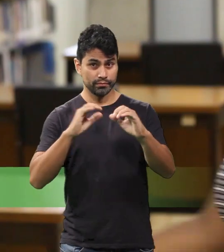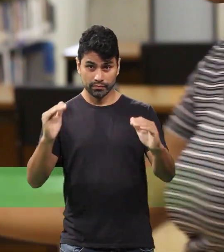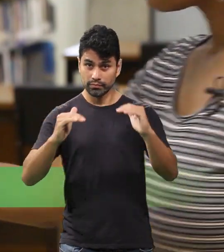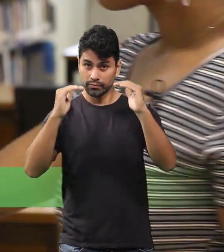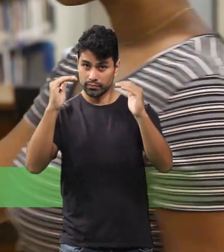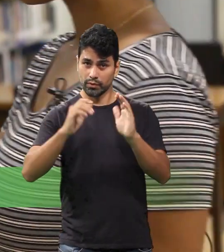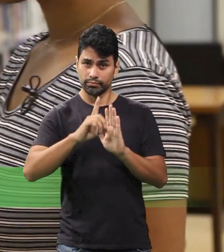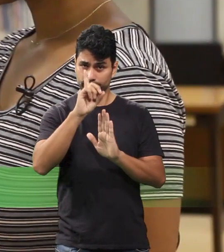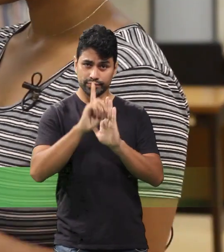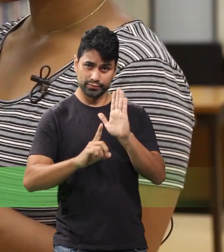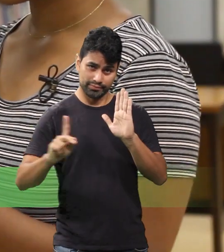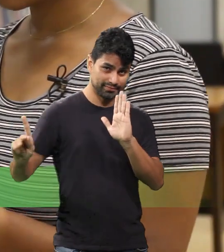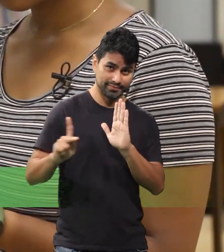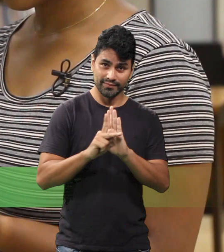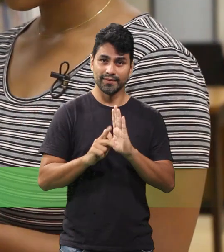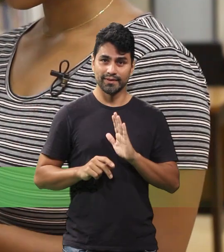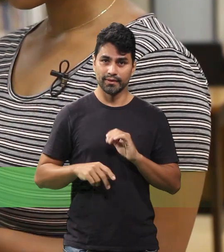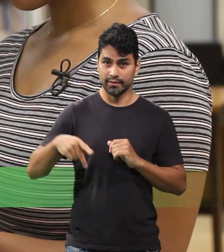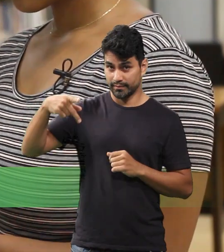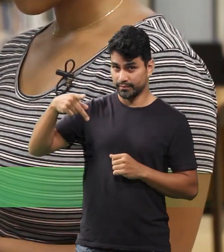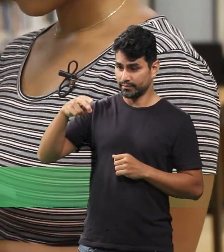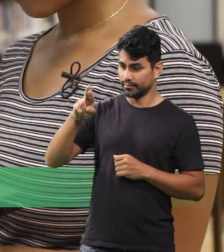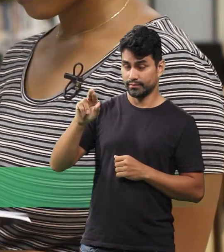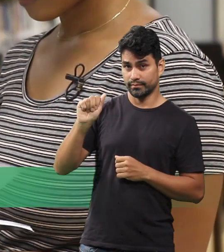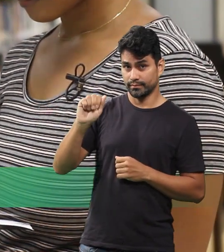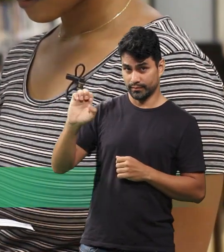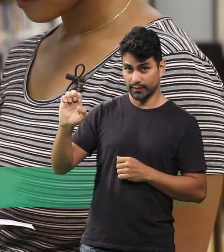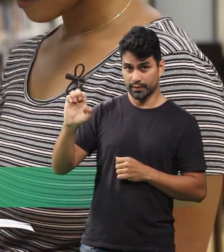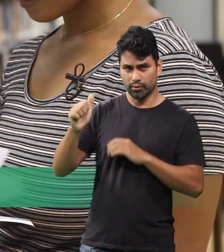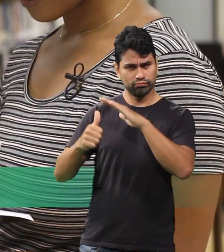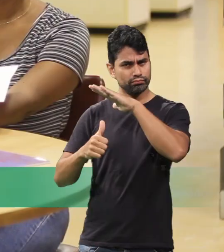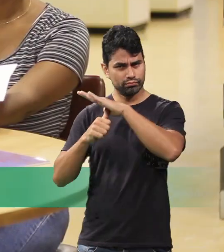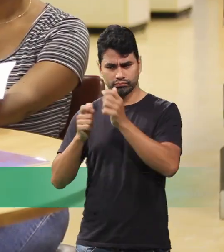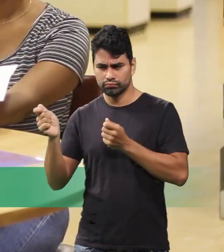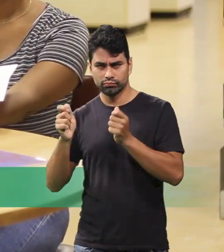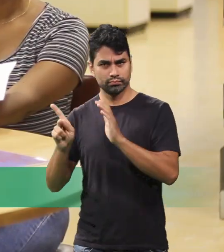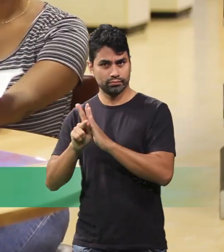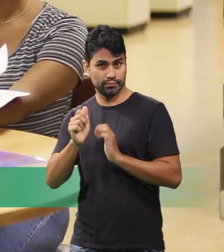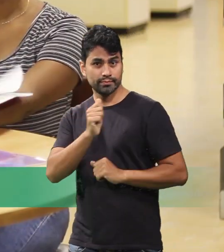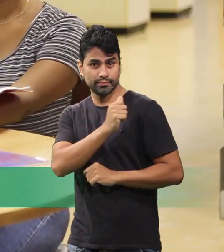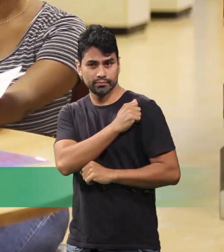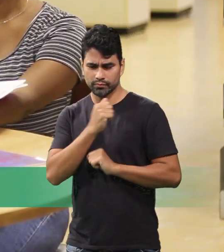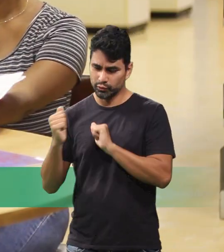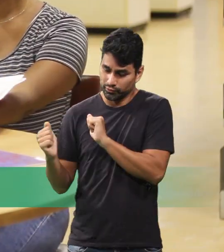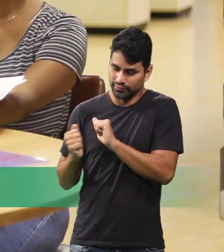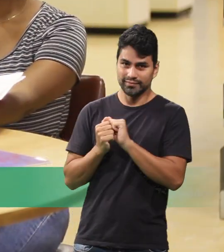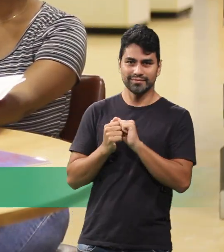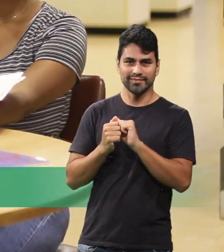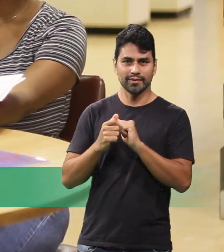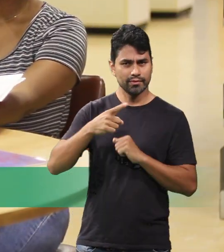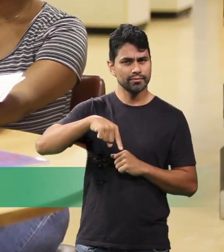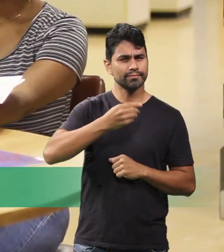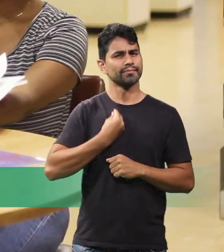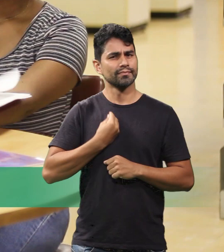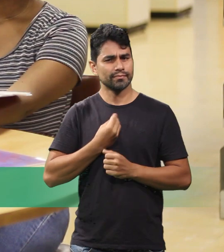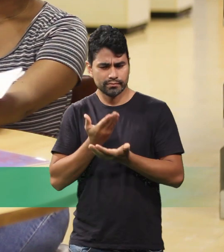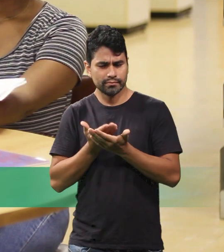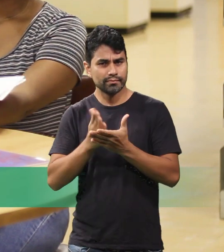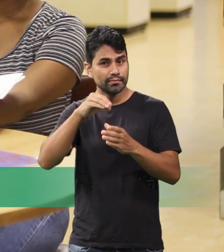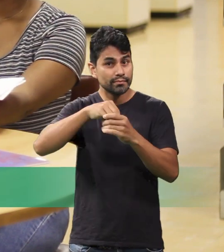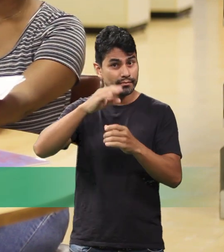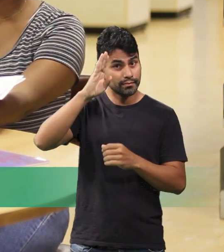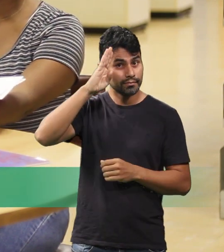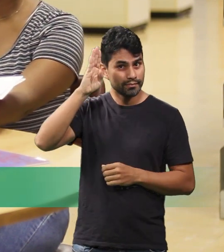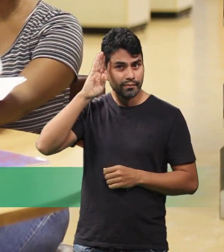Educação superior é um direito. A PRAE, Pró-Reitoria de Assuntos Estudantis, está com a gente nessa, para fazer com que a nossa